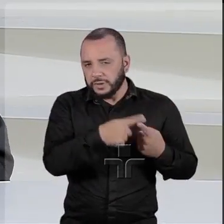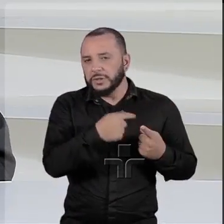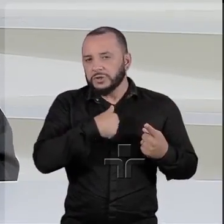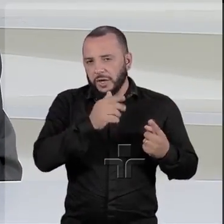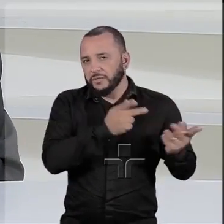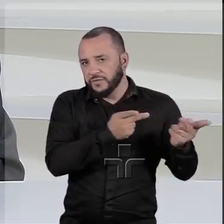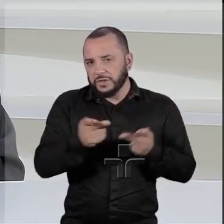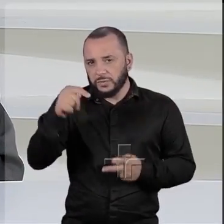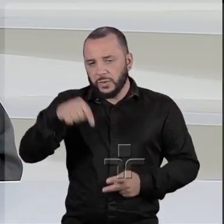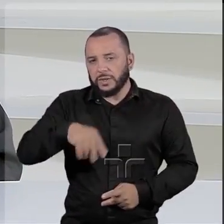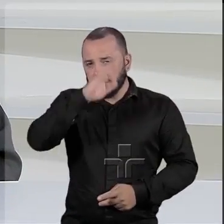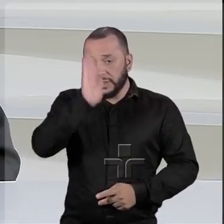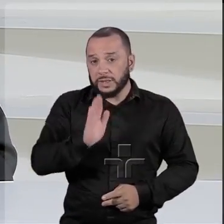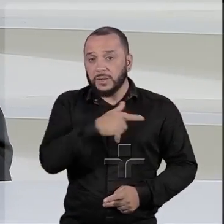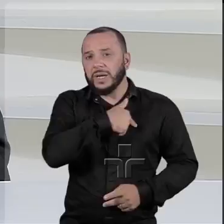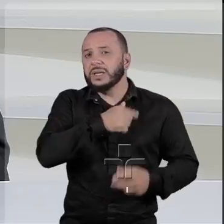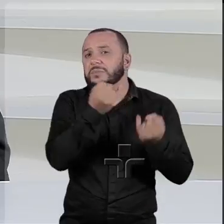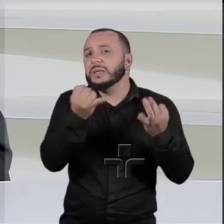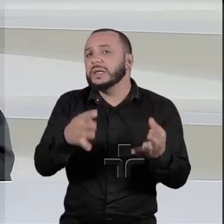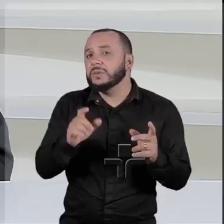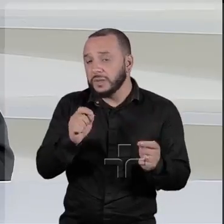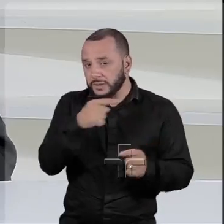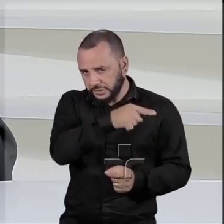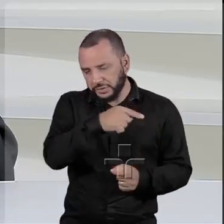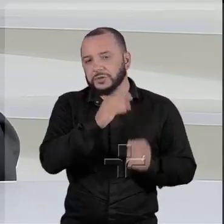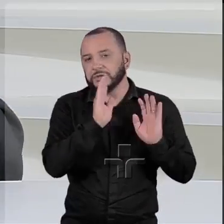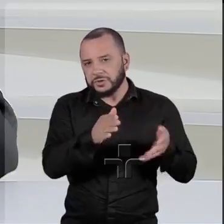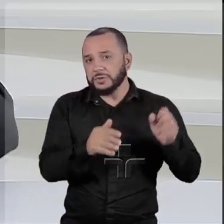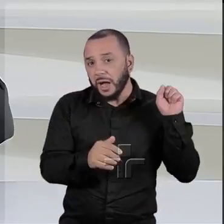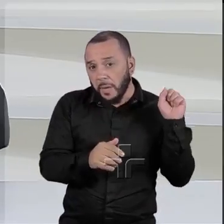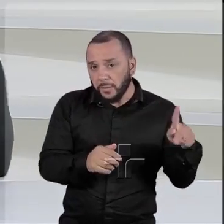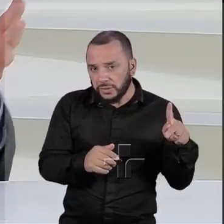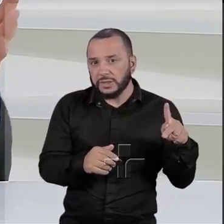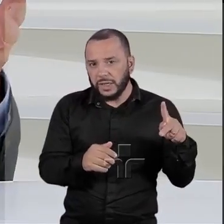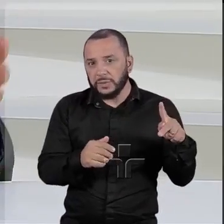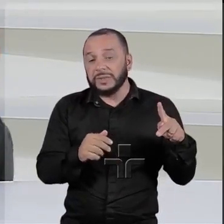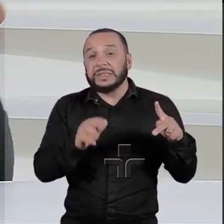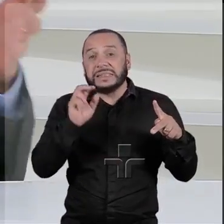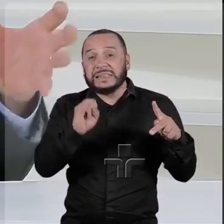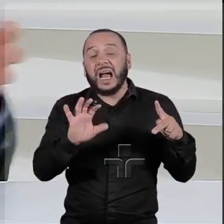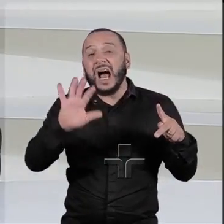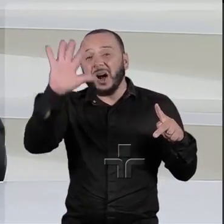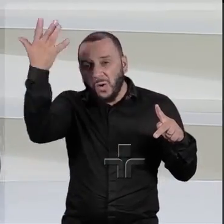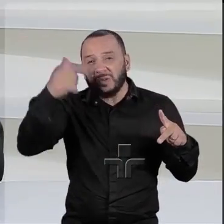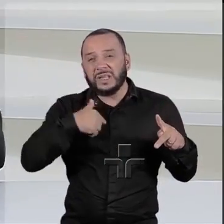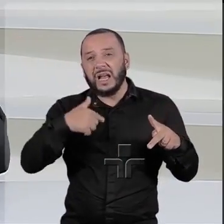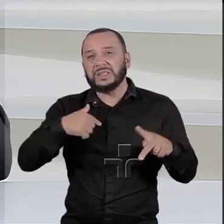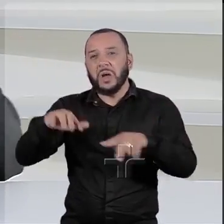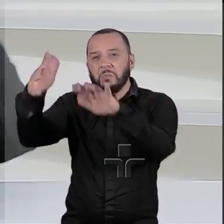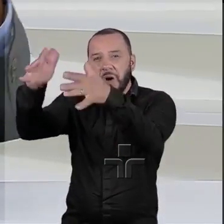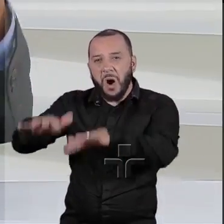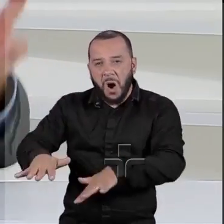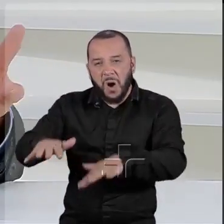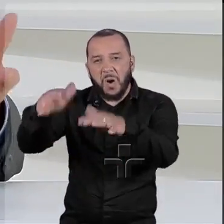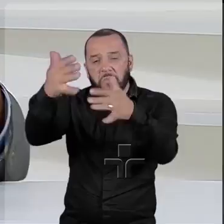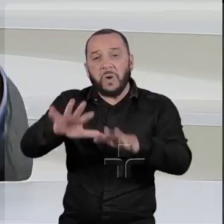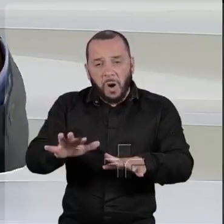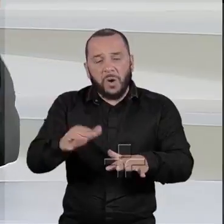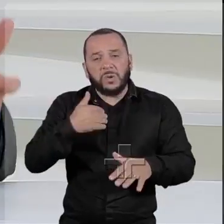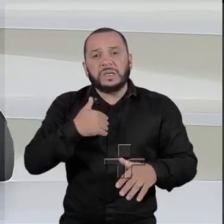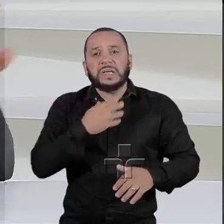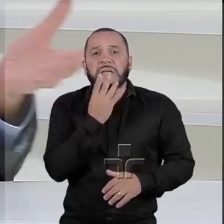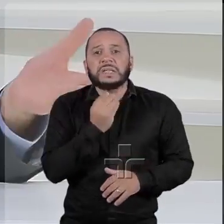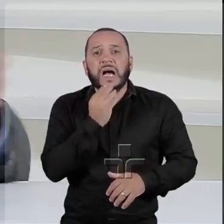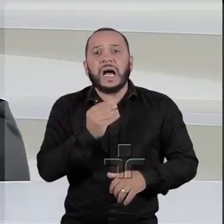que ele é da reserva, e veio aqui toda vez que há uma catástrofe, Israel junta esses especialistas e manda